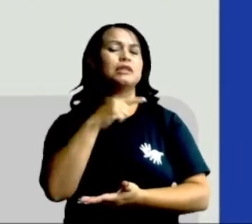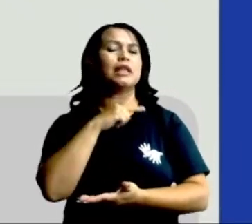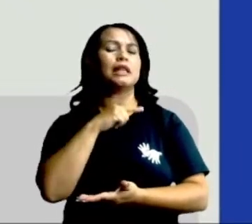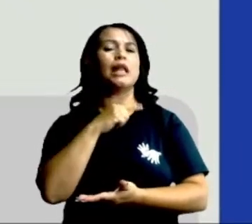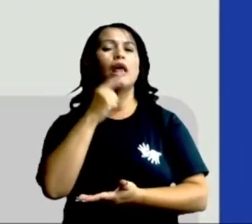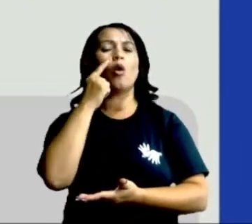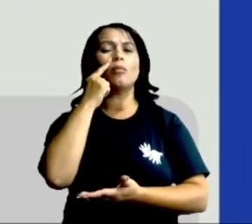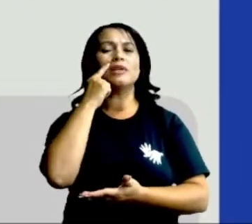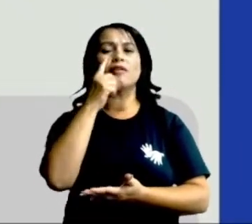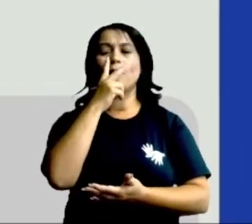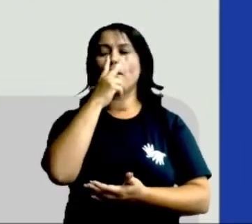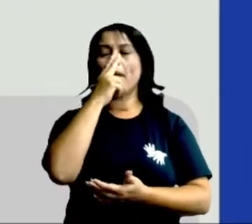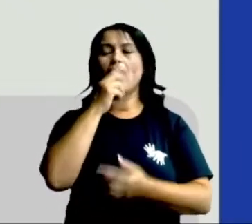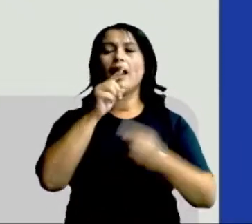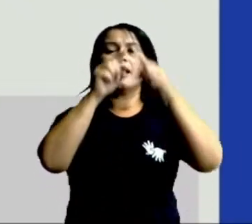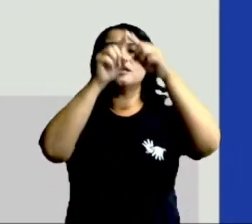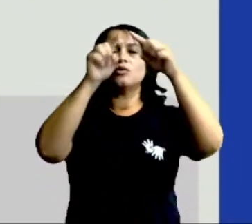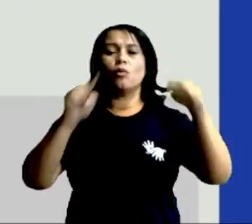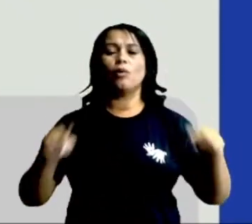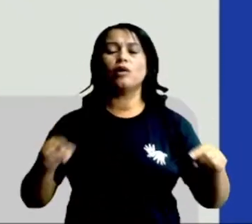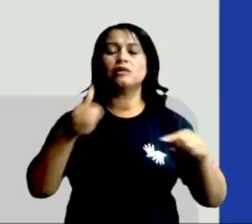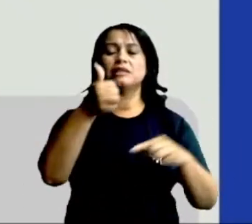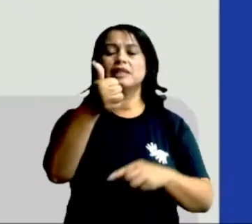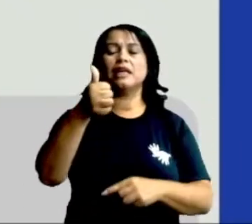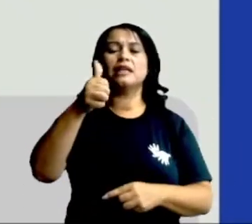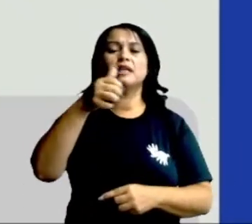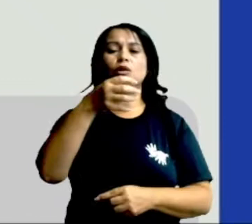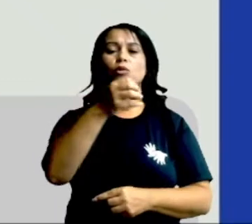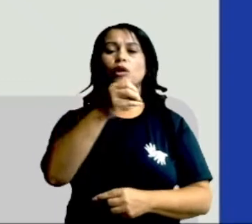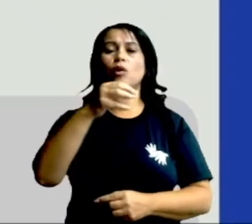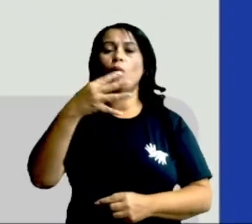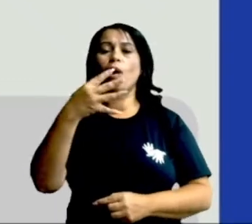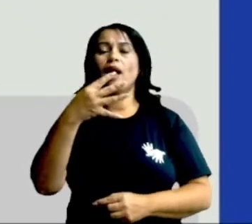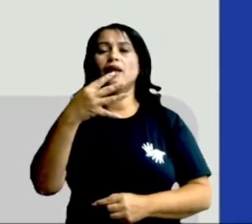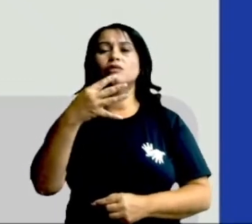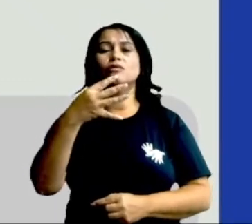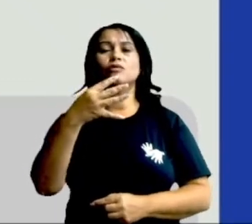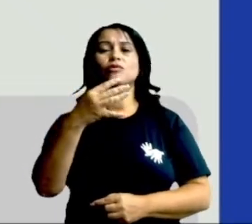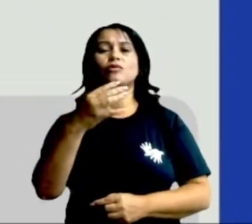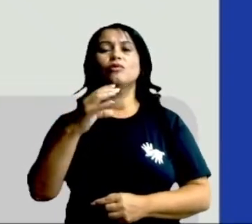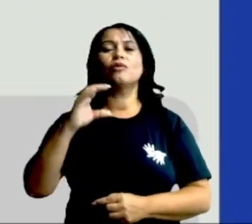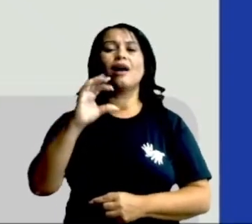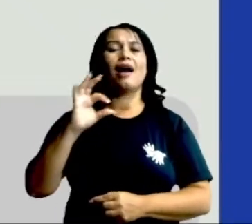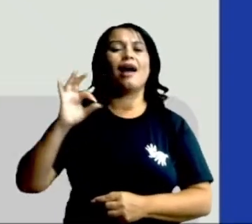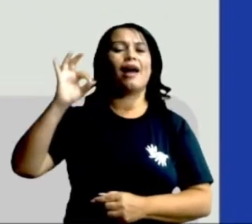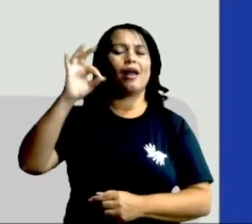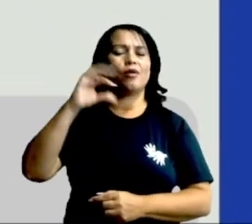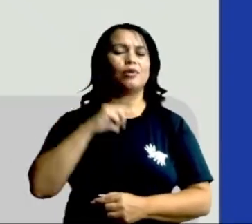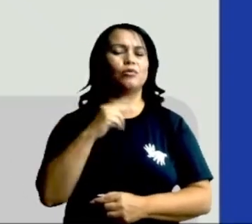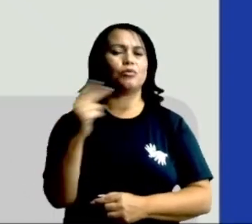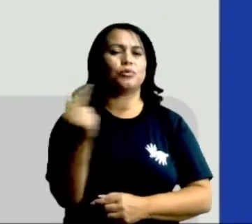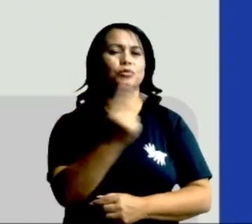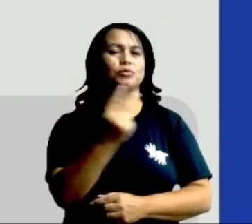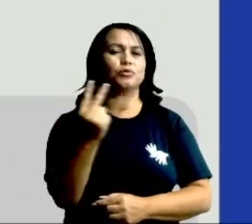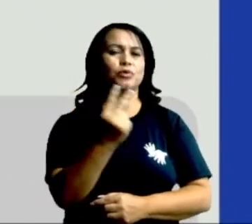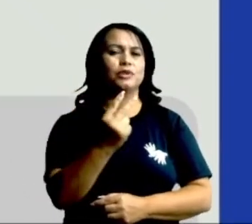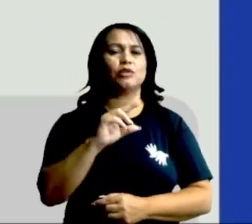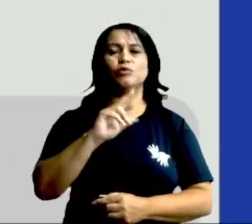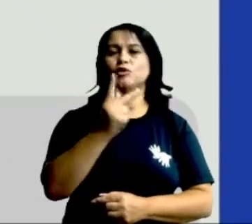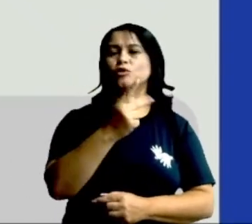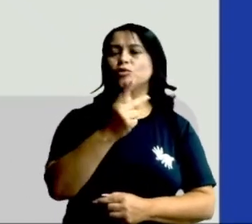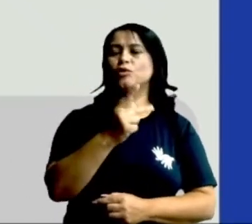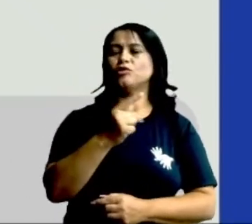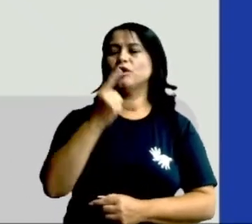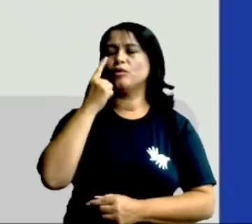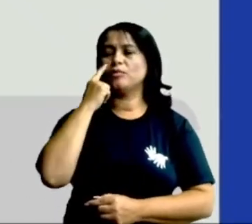um ângulo de 104,5 graus, né? Formado com esses dois átomos de hidrogênio, né? E a gente vai ver